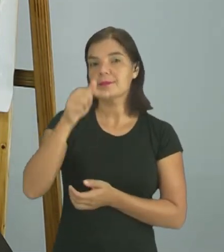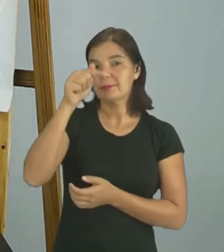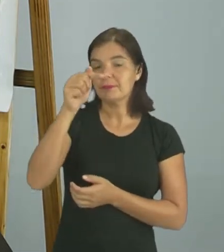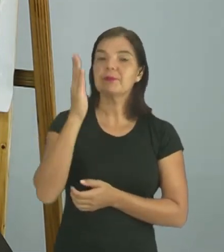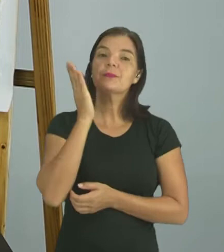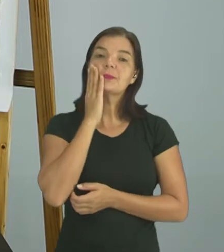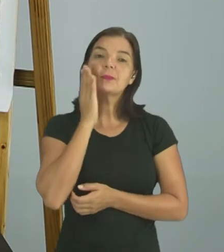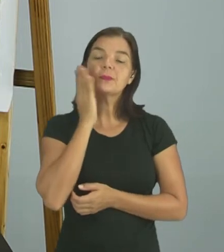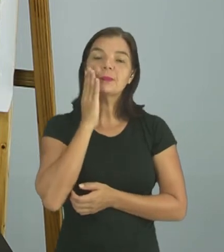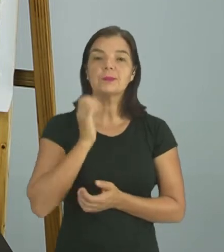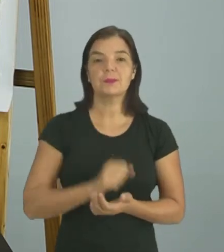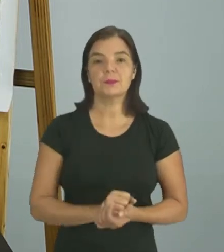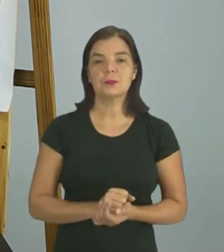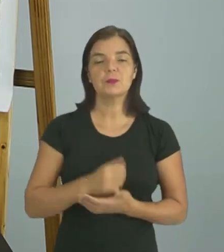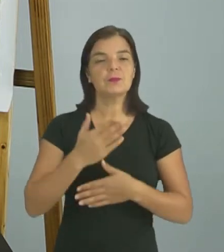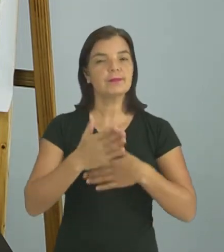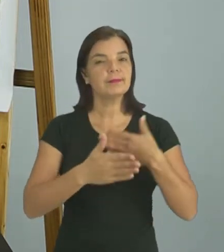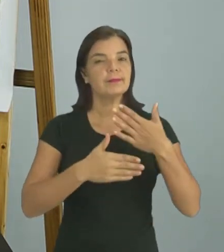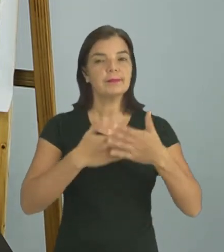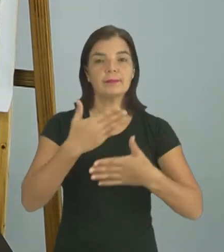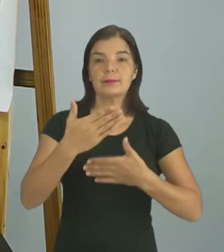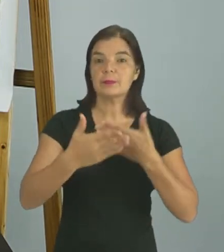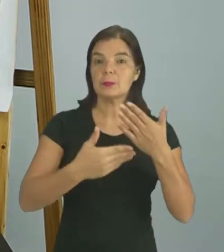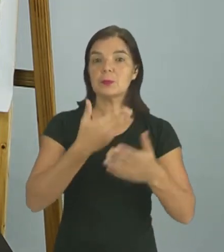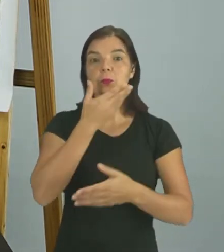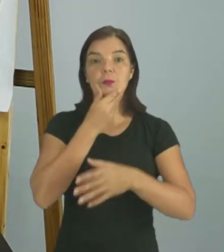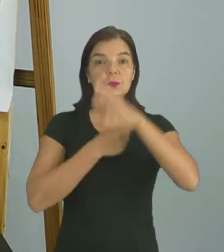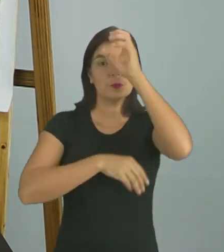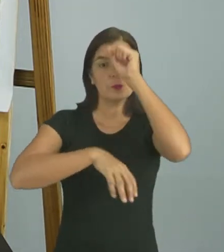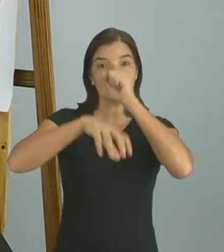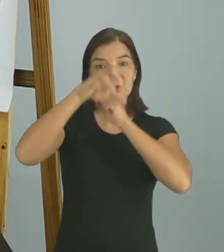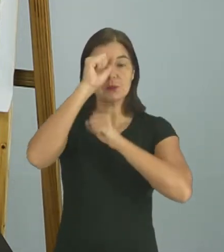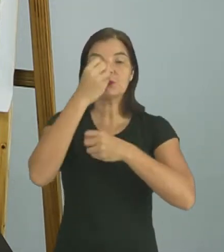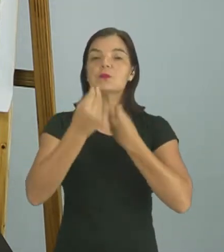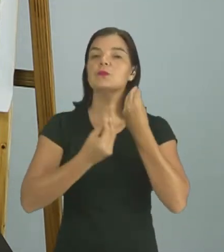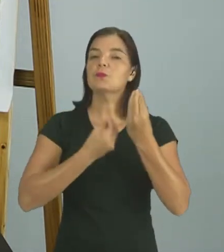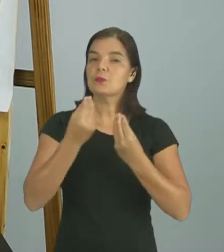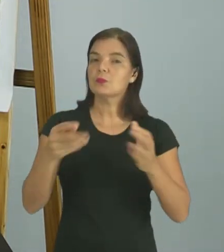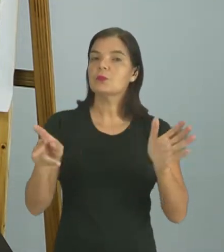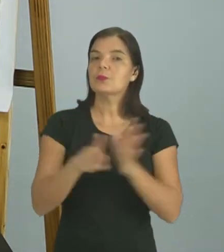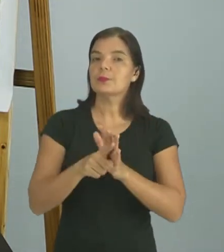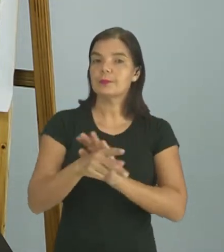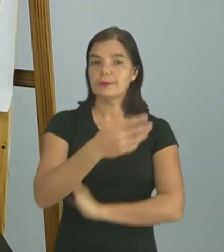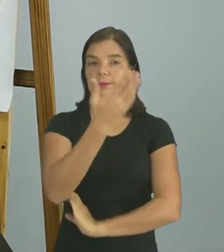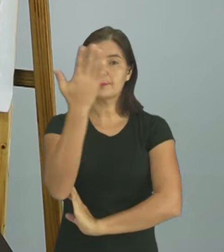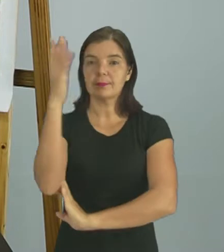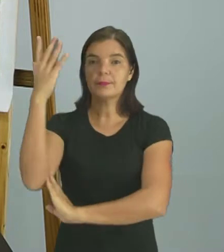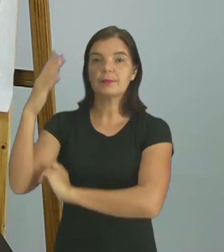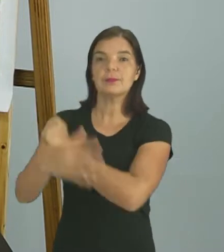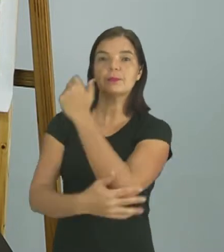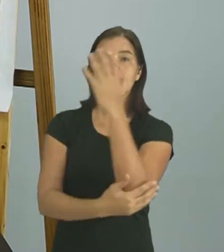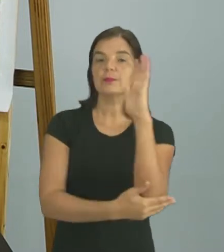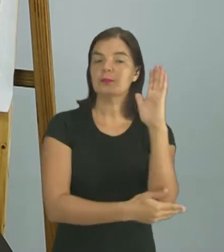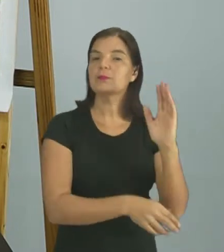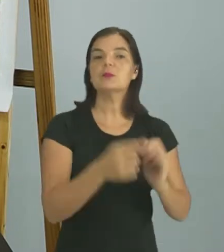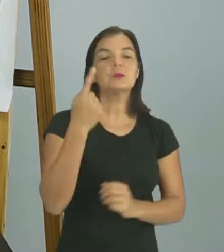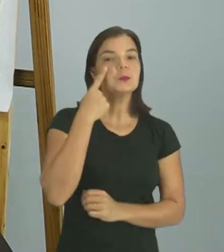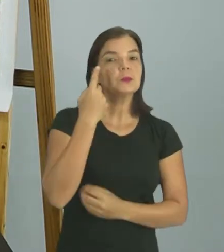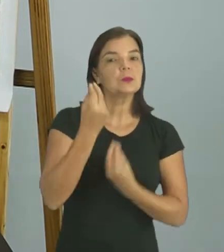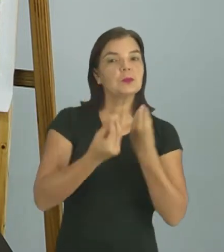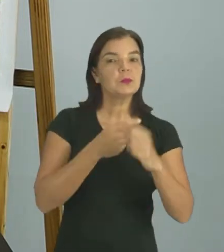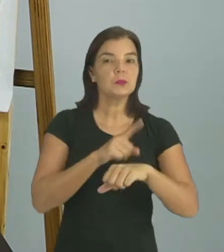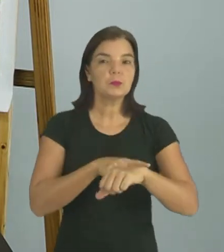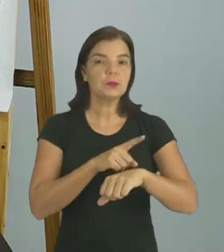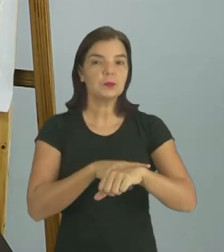dias. E o tempo foi passando e o homem foi aprendendo mais com a própria natureza. Como observar o